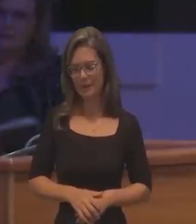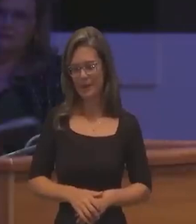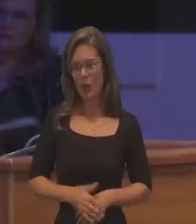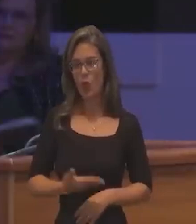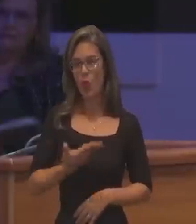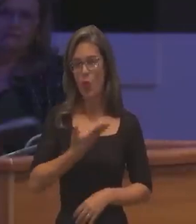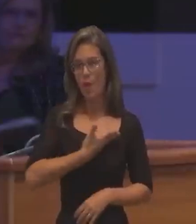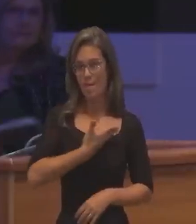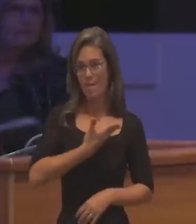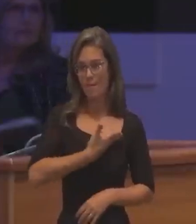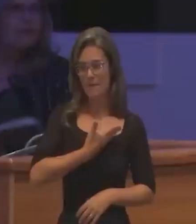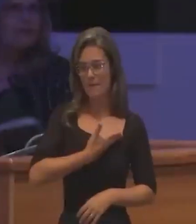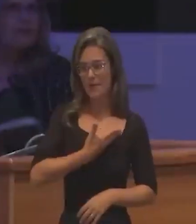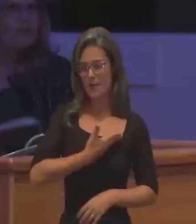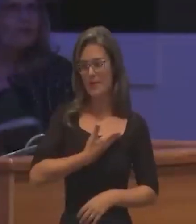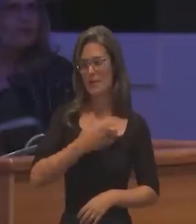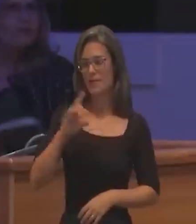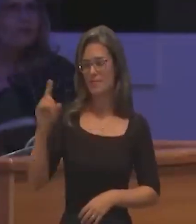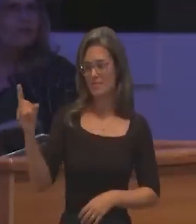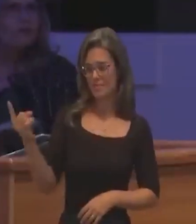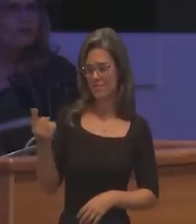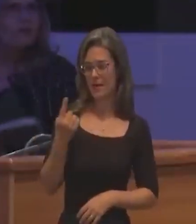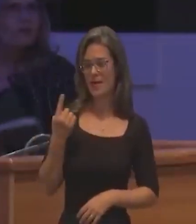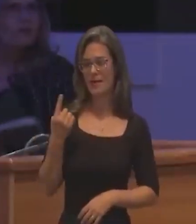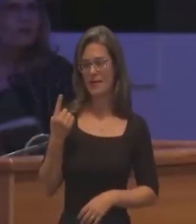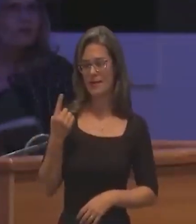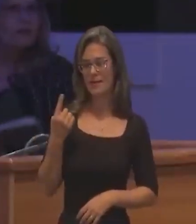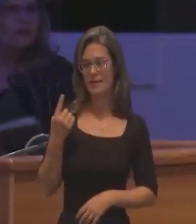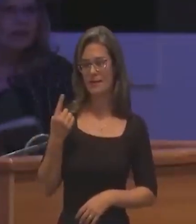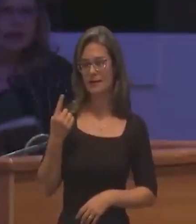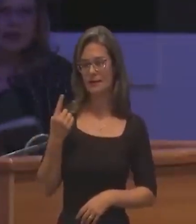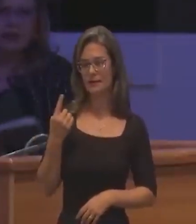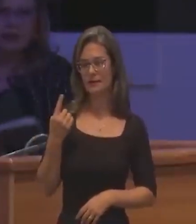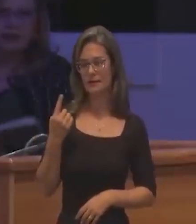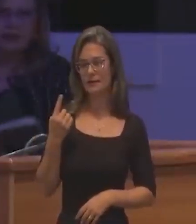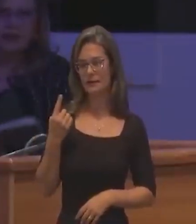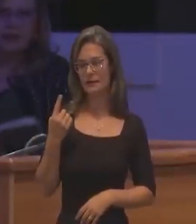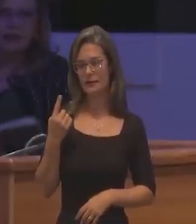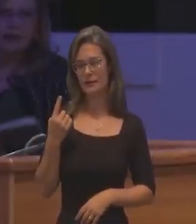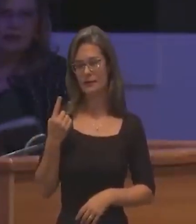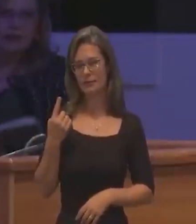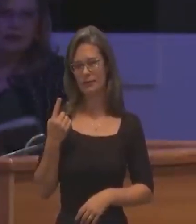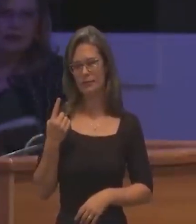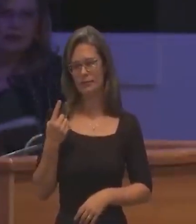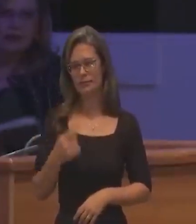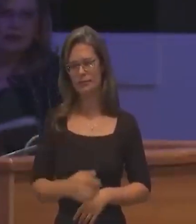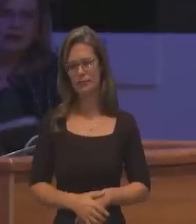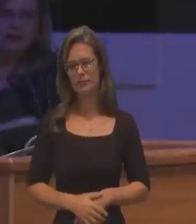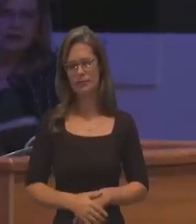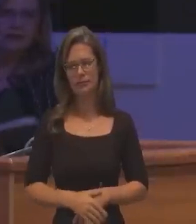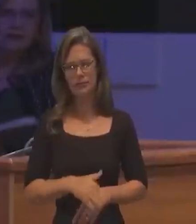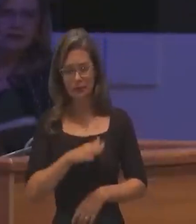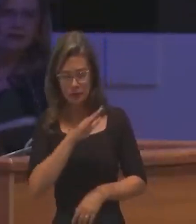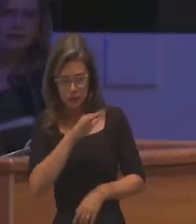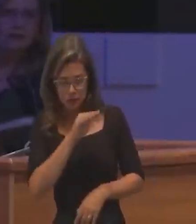amigo se aproxima dele e diz: Celso, e ele olha,